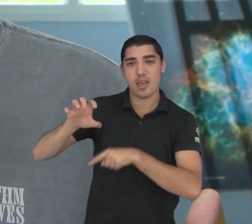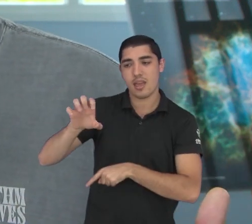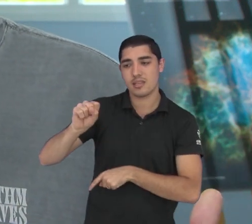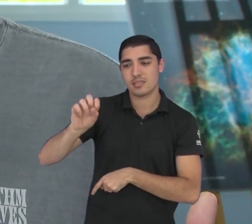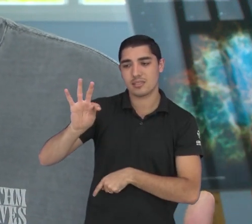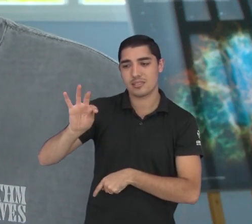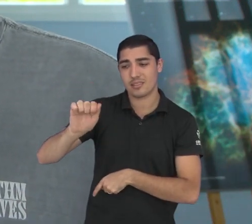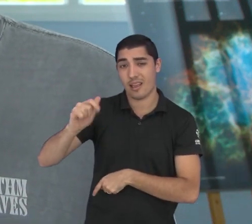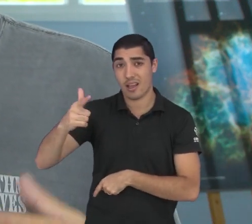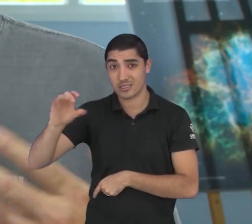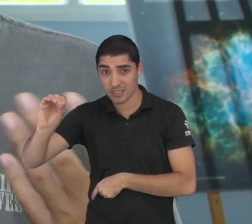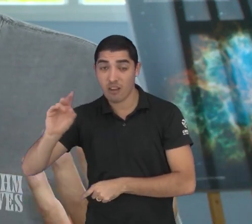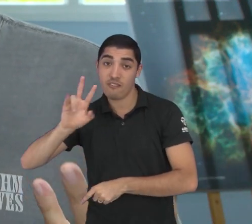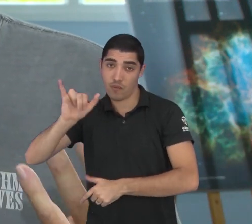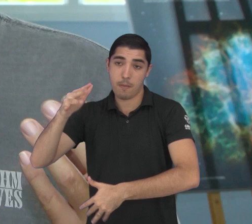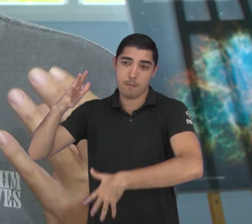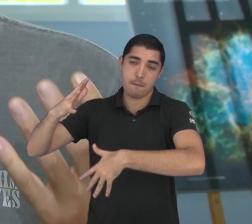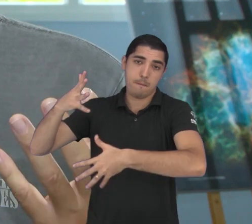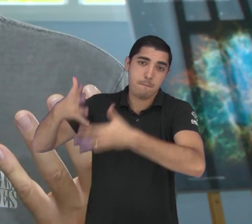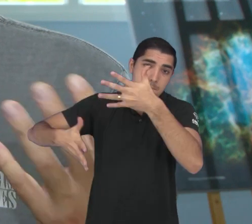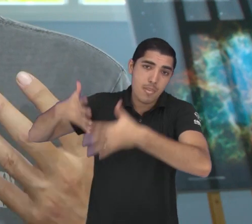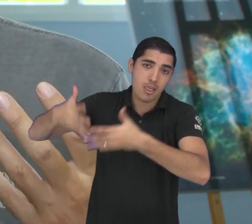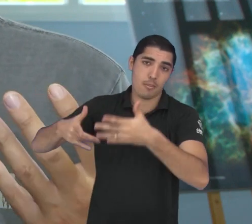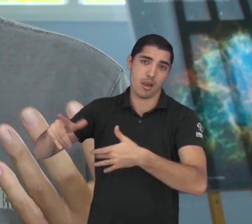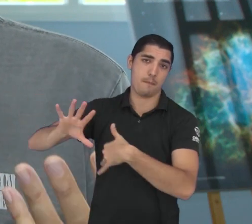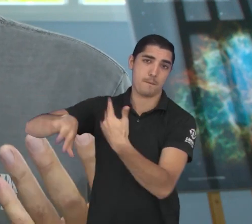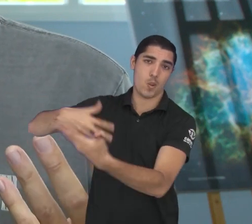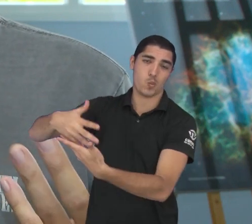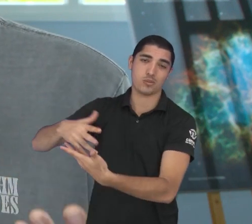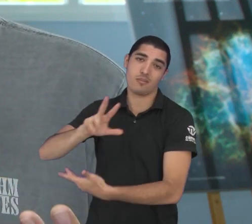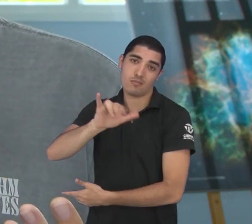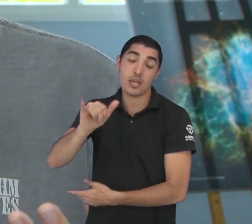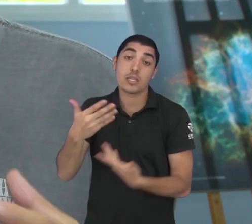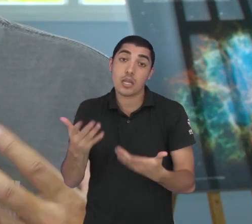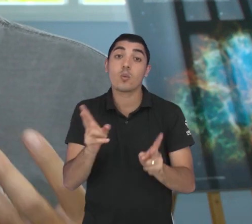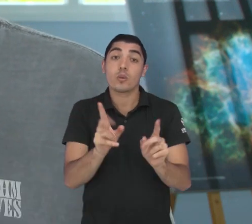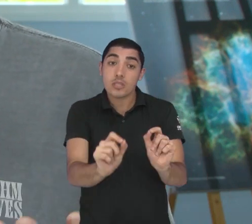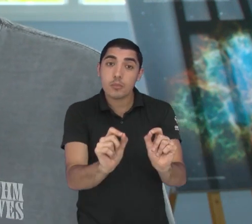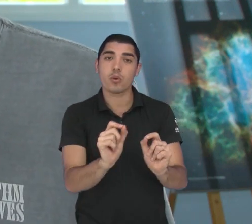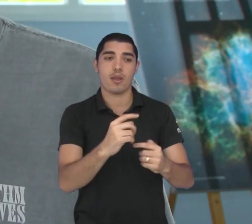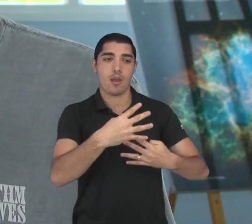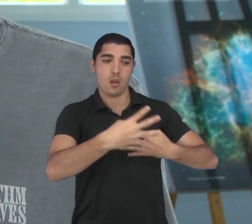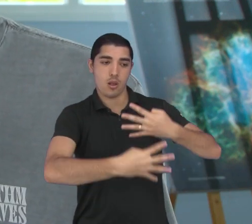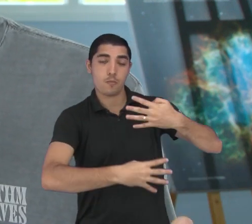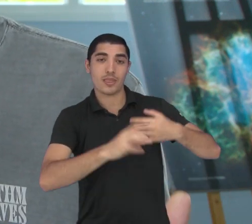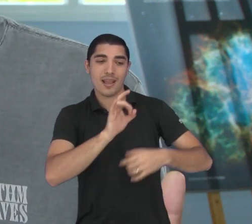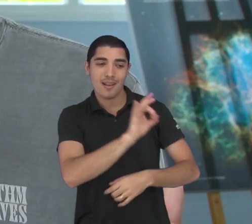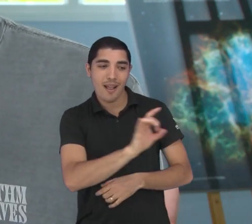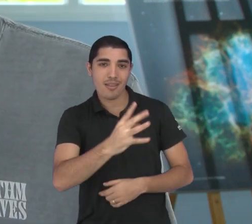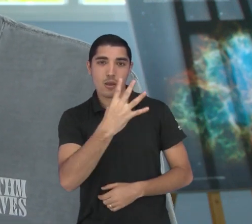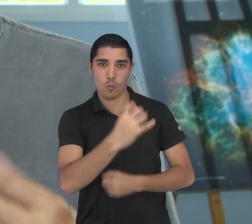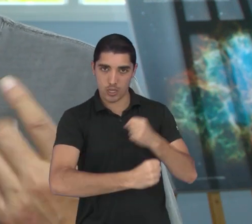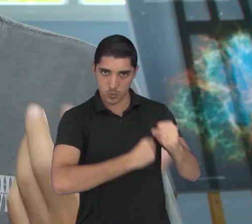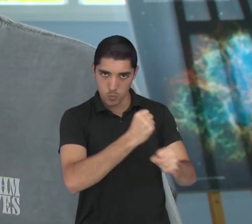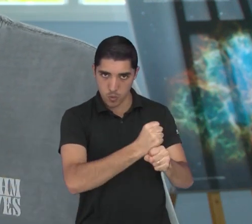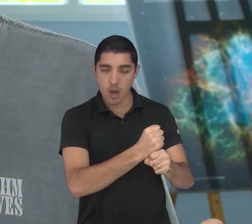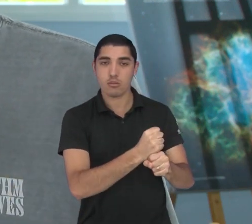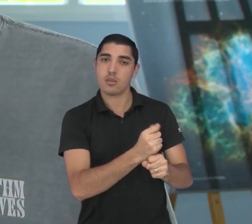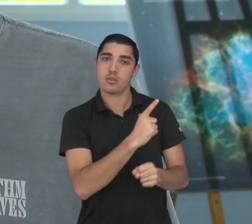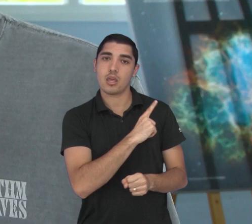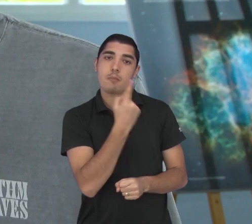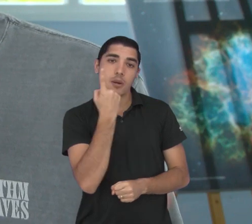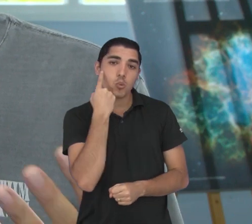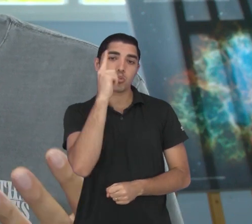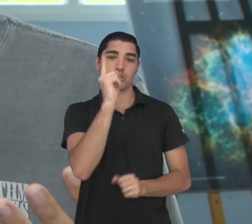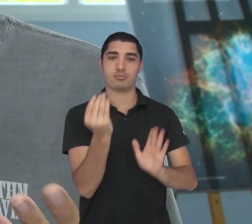ficar bagunçado. Então, o que se usa é a cada 4 anos, né, tu coloca um